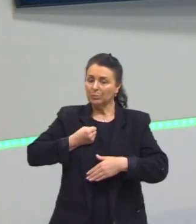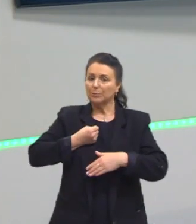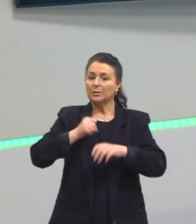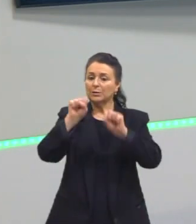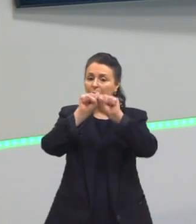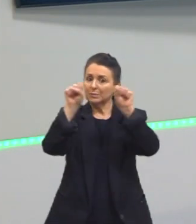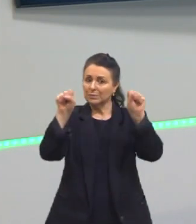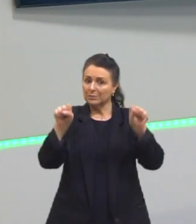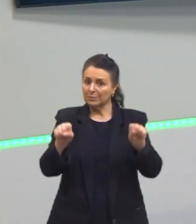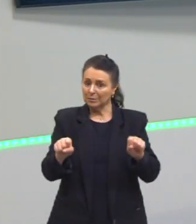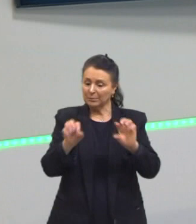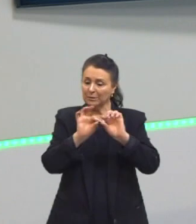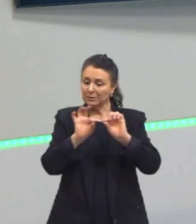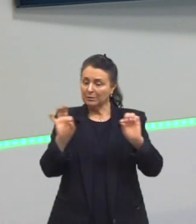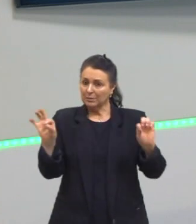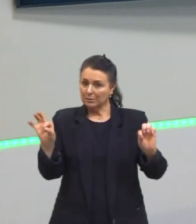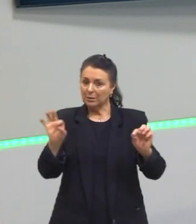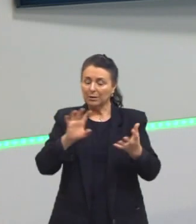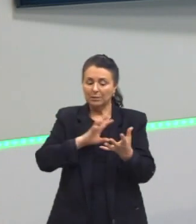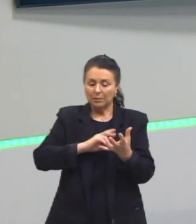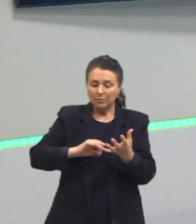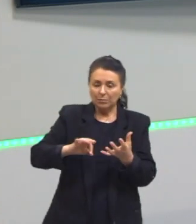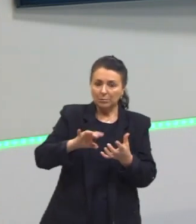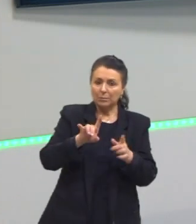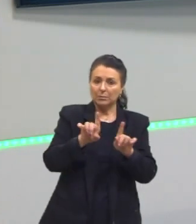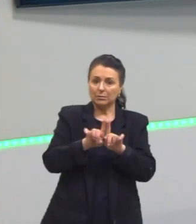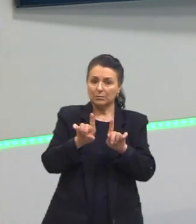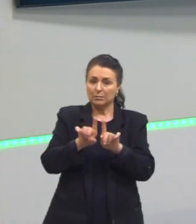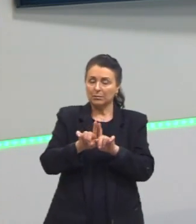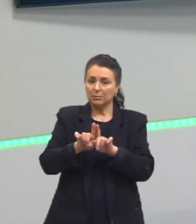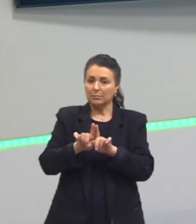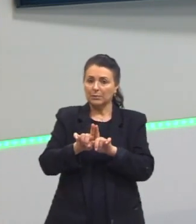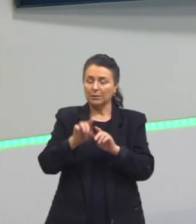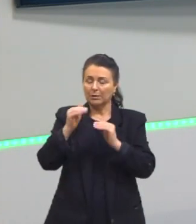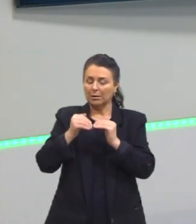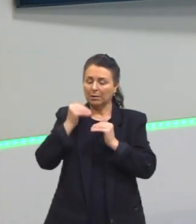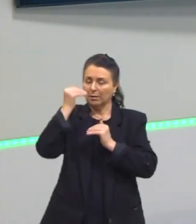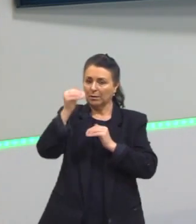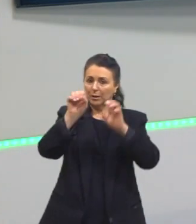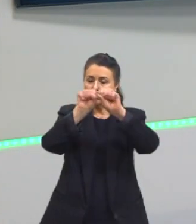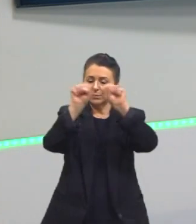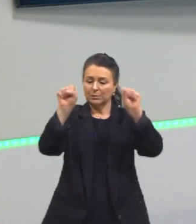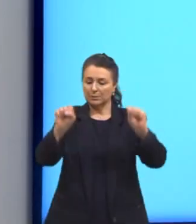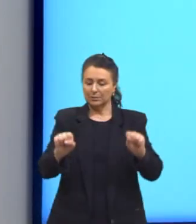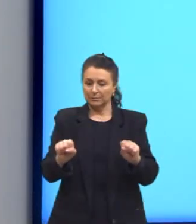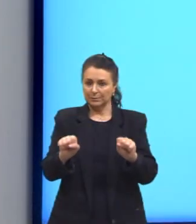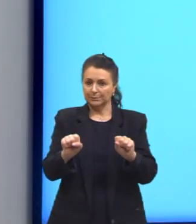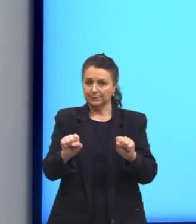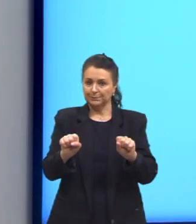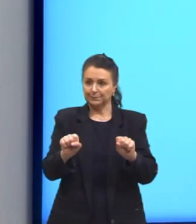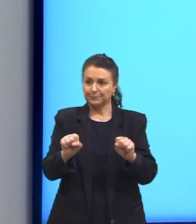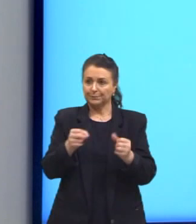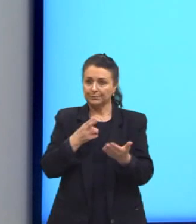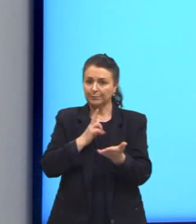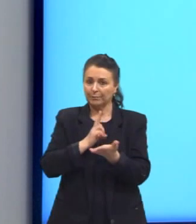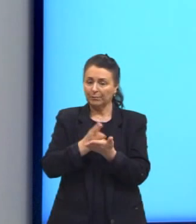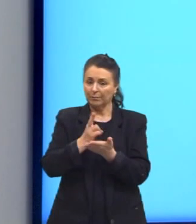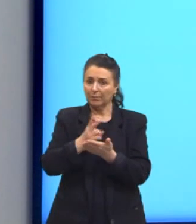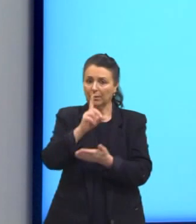linear e consegue, então, calcular um pouquinho, né, além dos sistemas. Então, aqui, continuando,